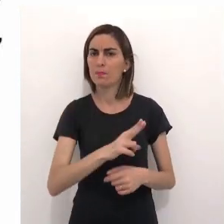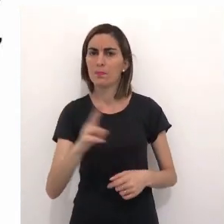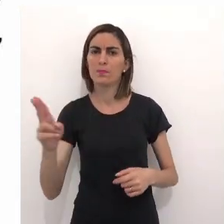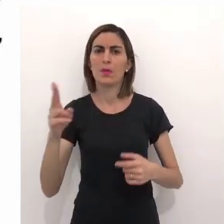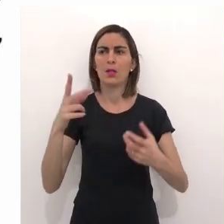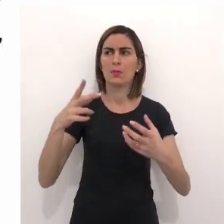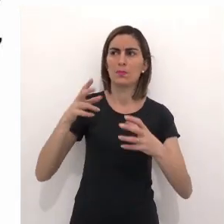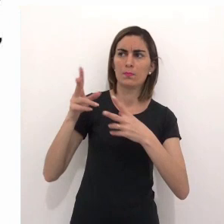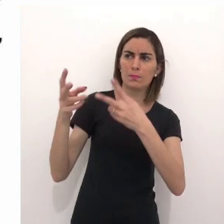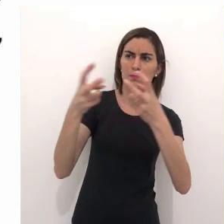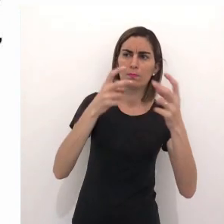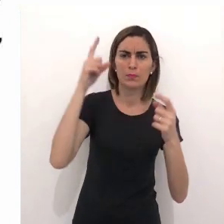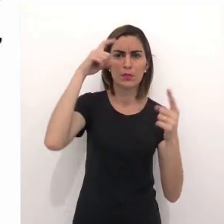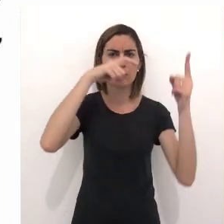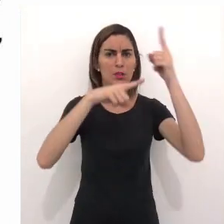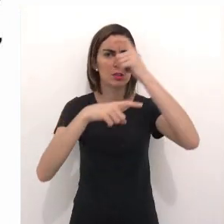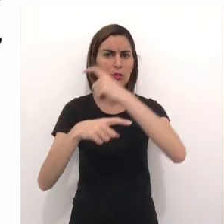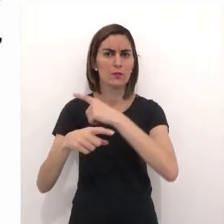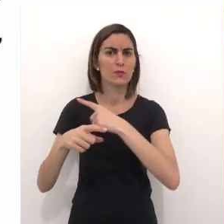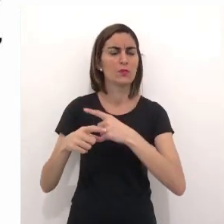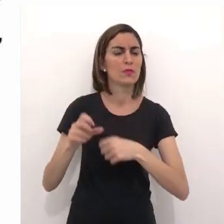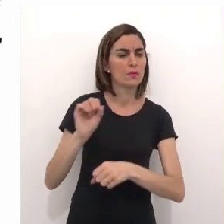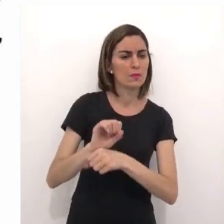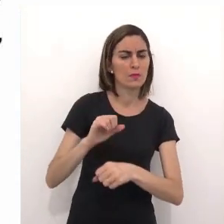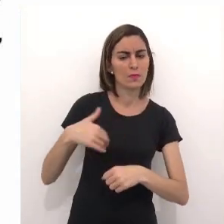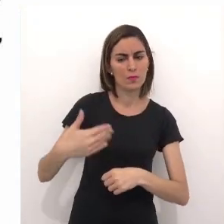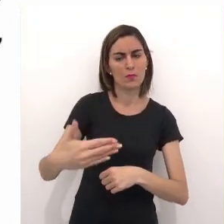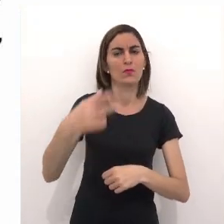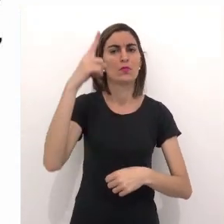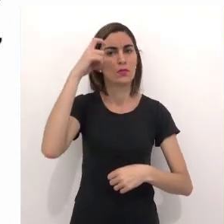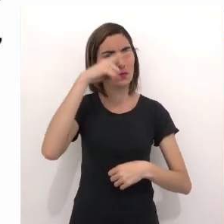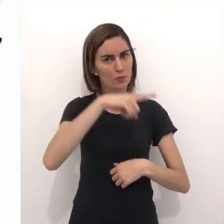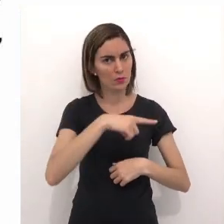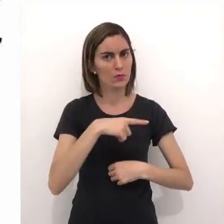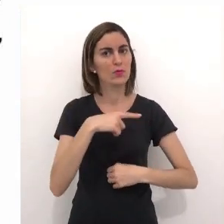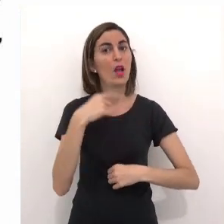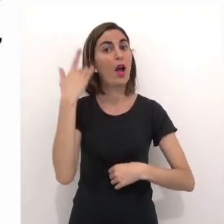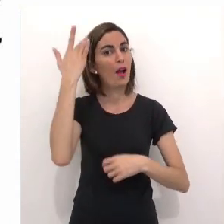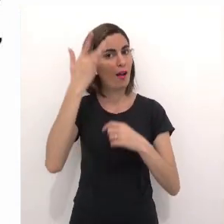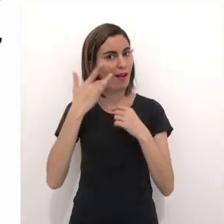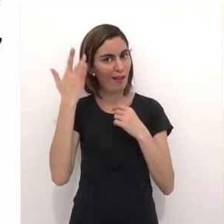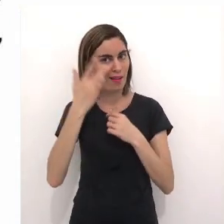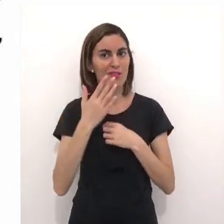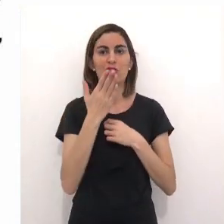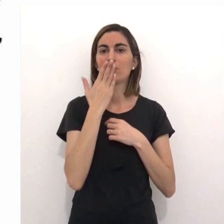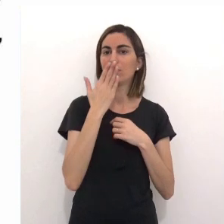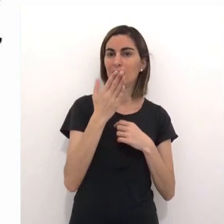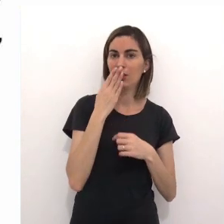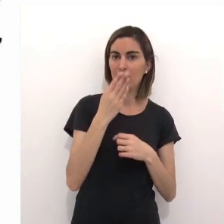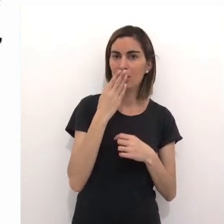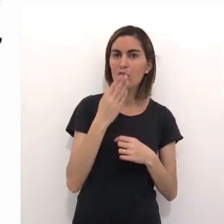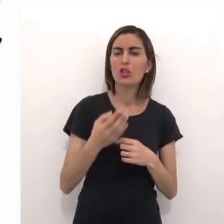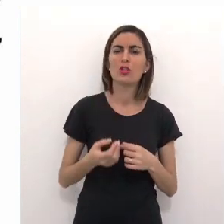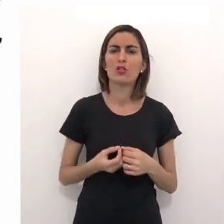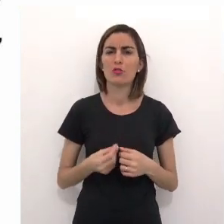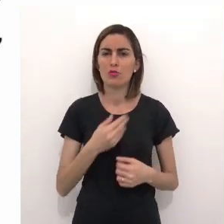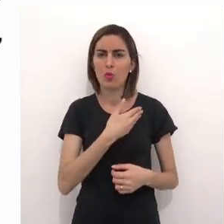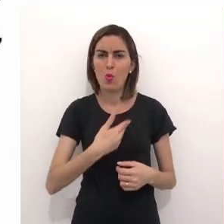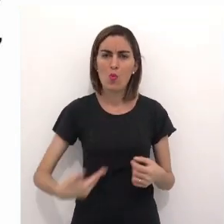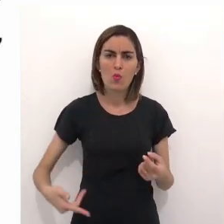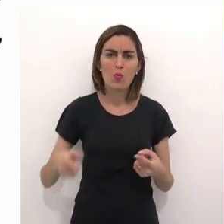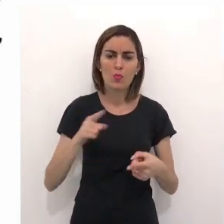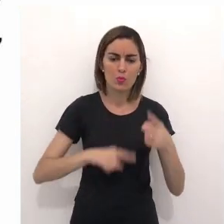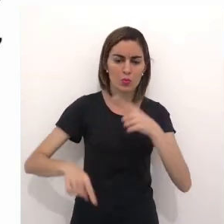quantas dificuldades que os aguardaram. Eles achavam que os índios eram